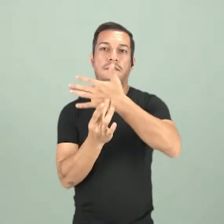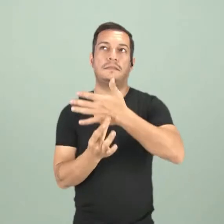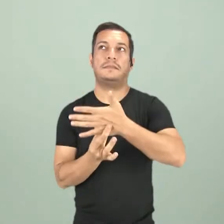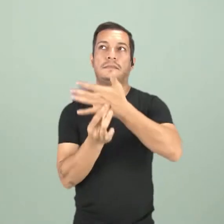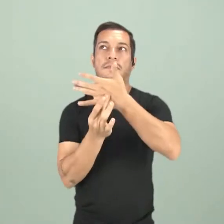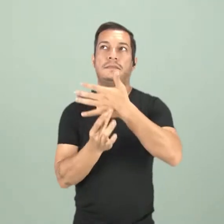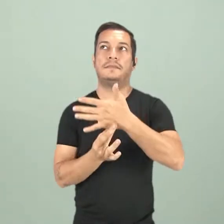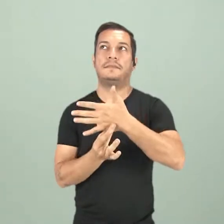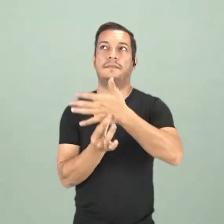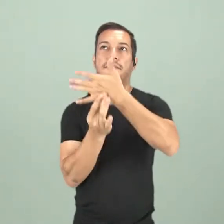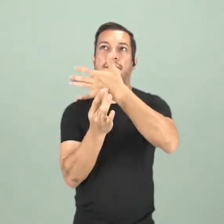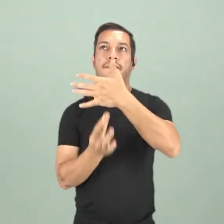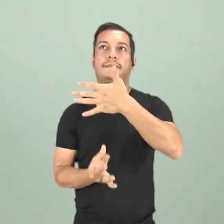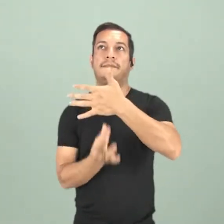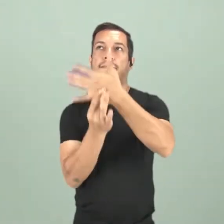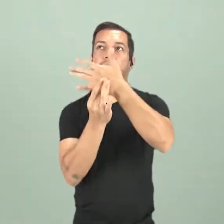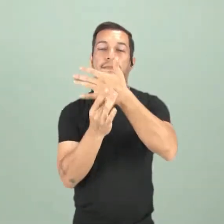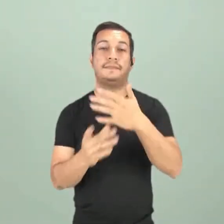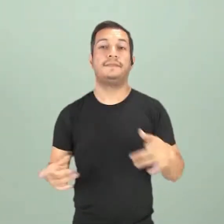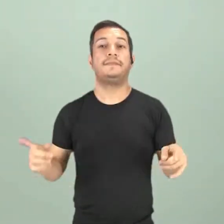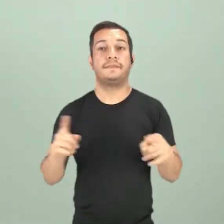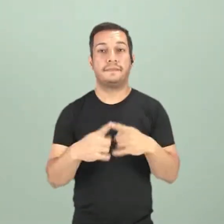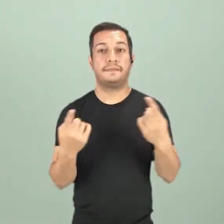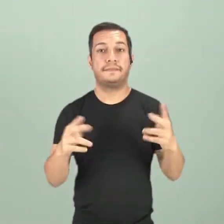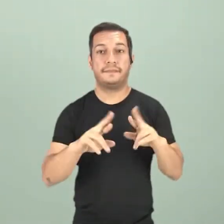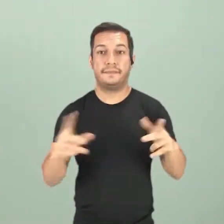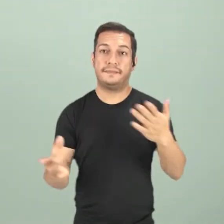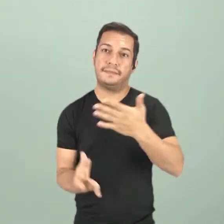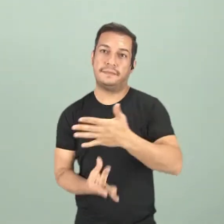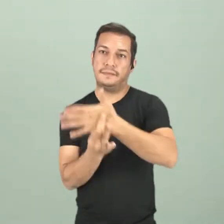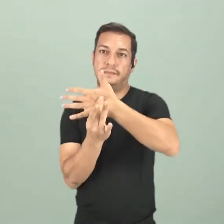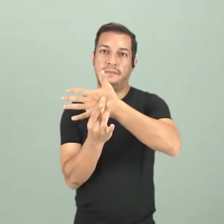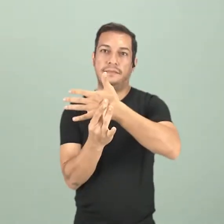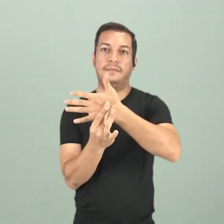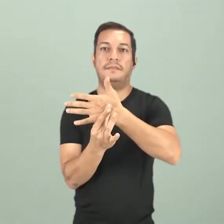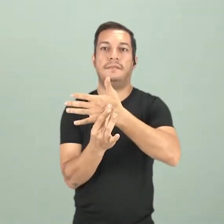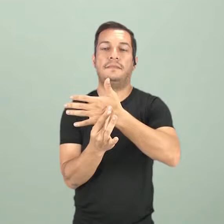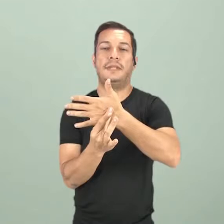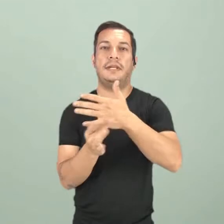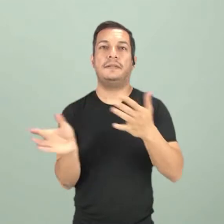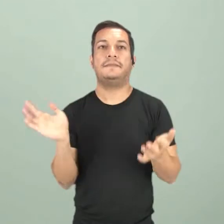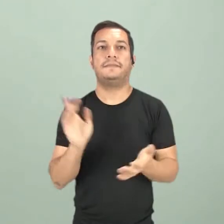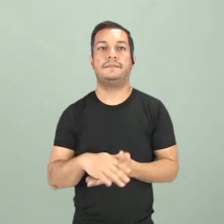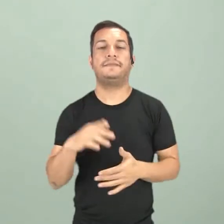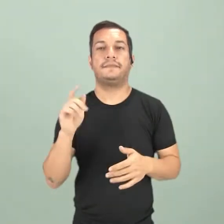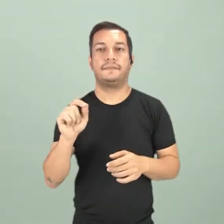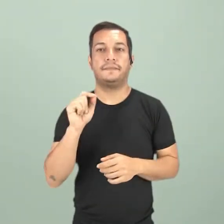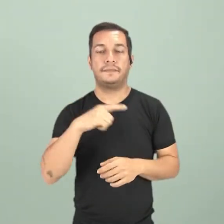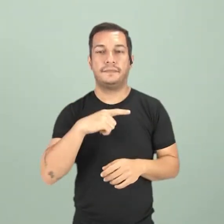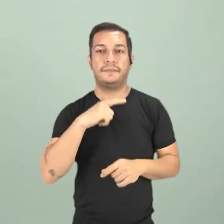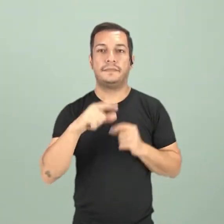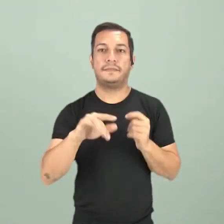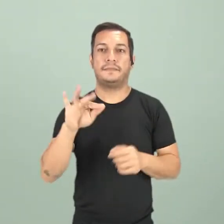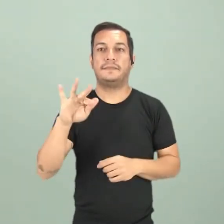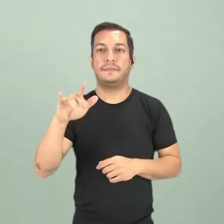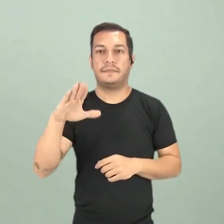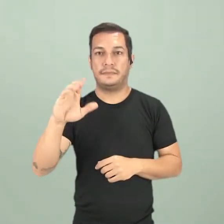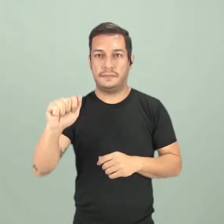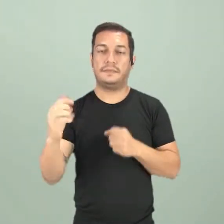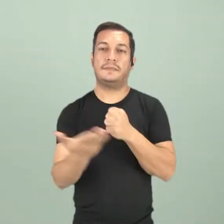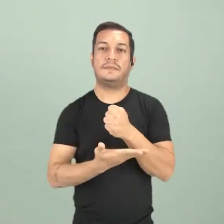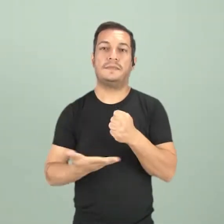parnasianismo. Porém, diferente do realismo, que trabalhava ficção como